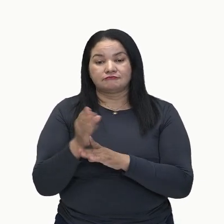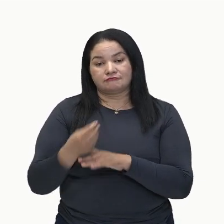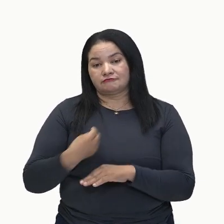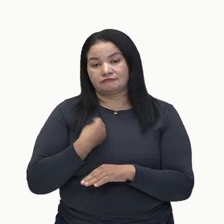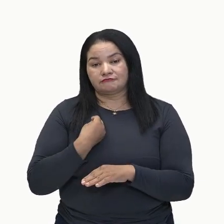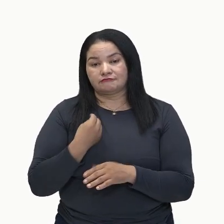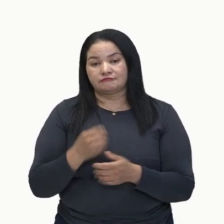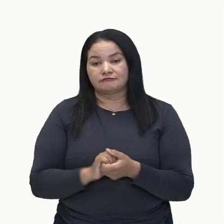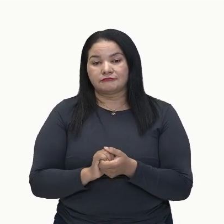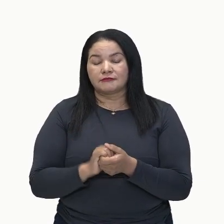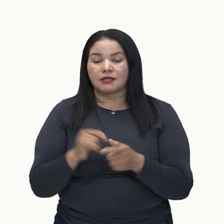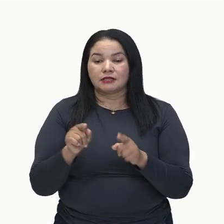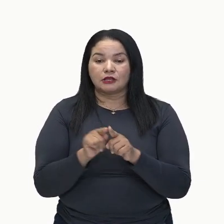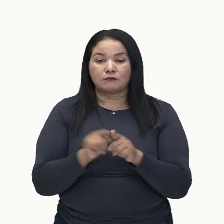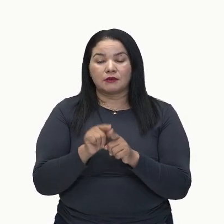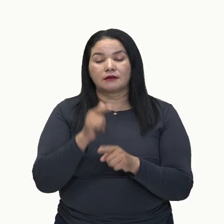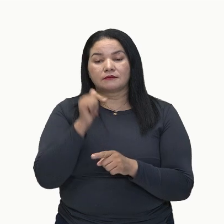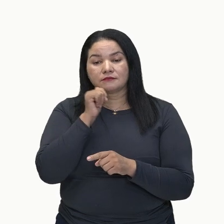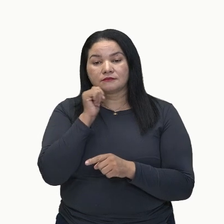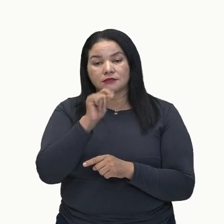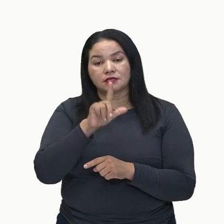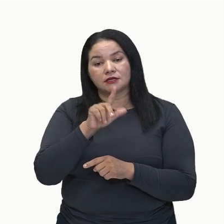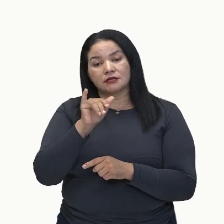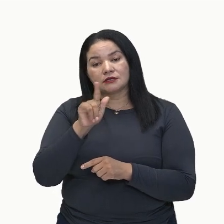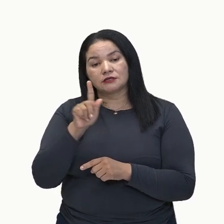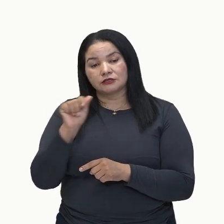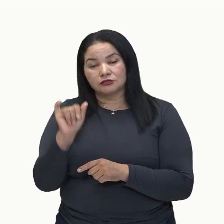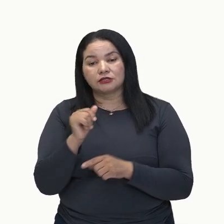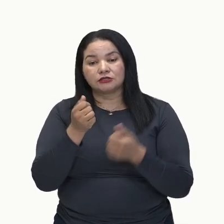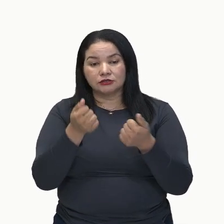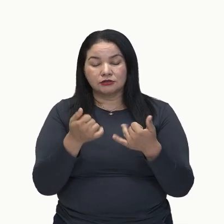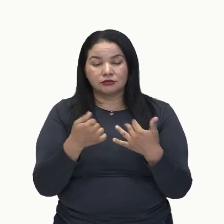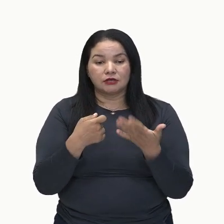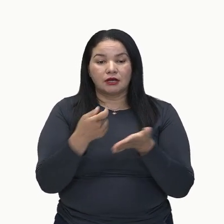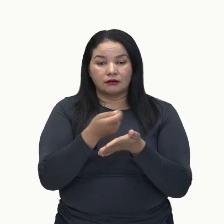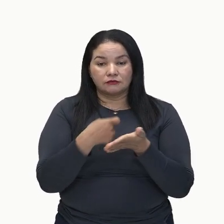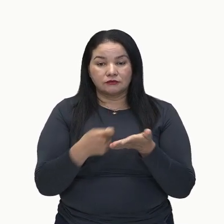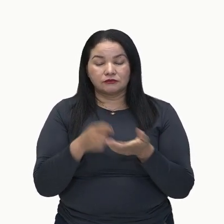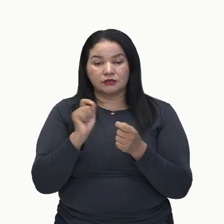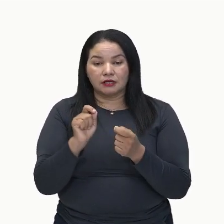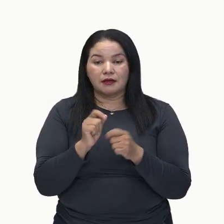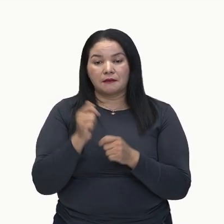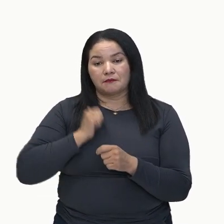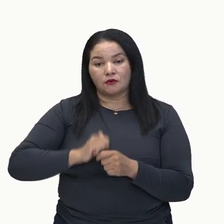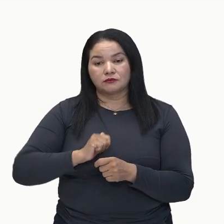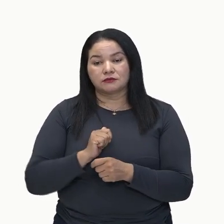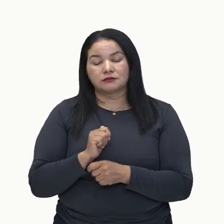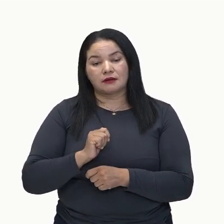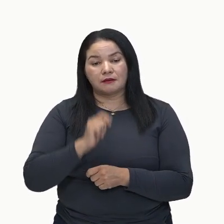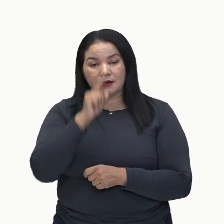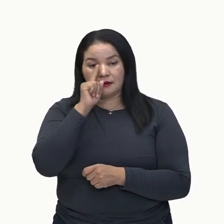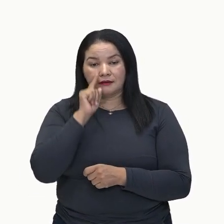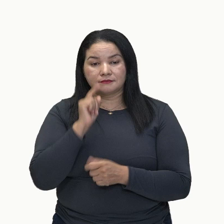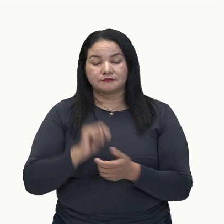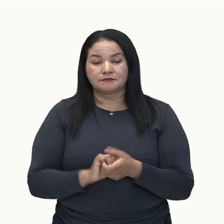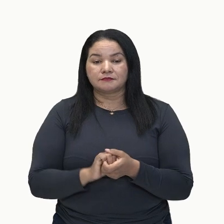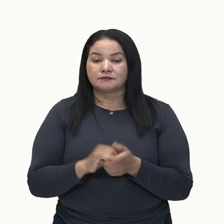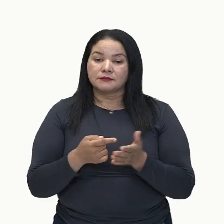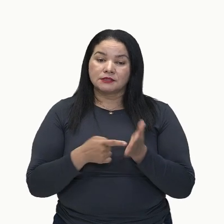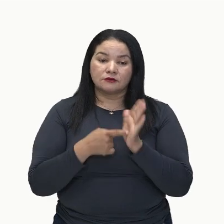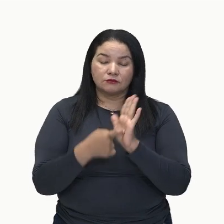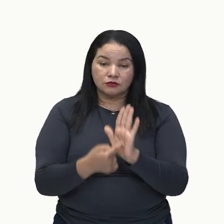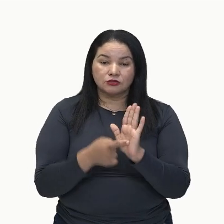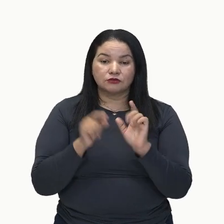com maestria, consegue se superar em A Bolsa Amarela. E aí a gente pergunta no trecho Lígia Bojunga, com maestria, consegue se superar.